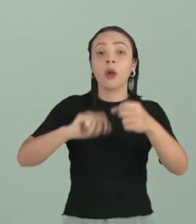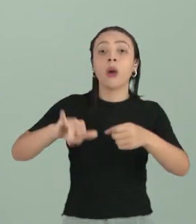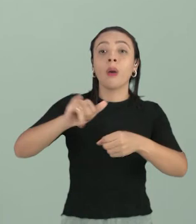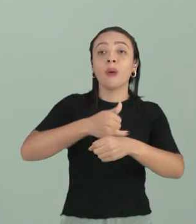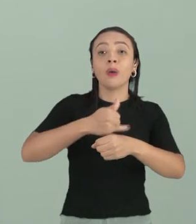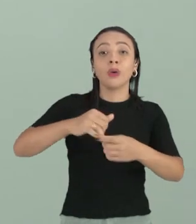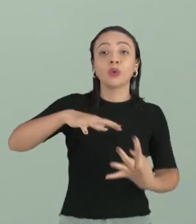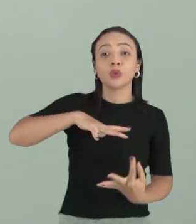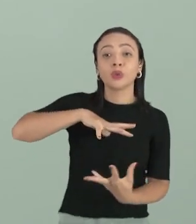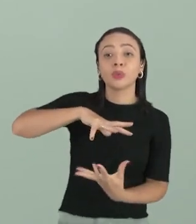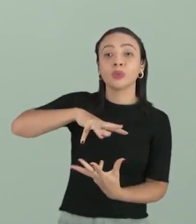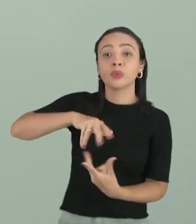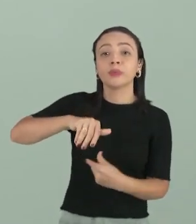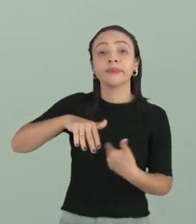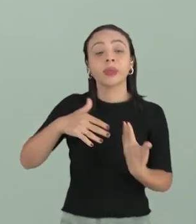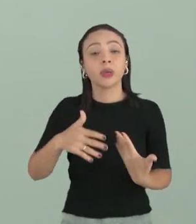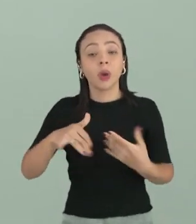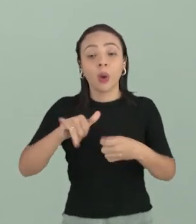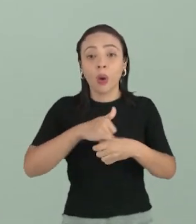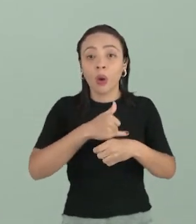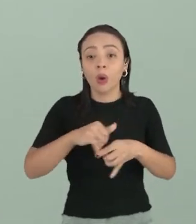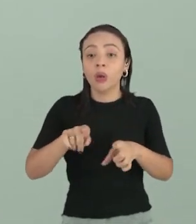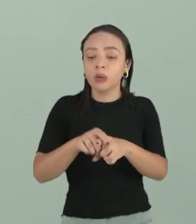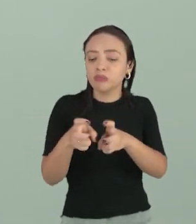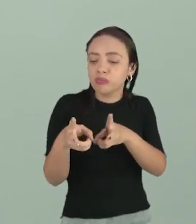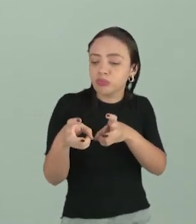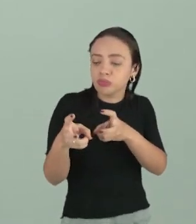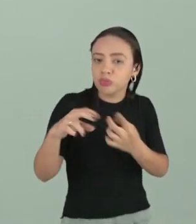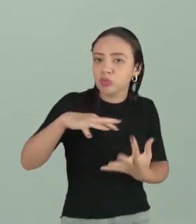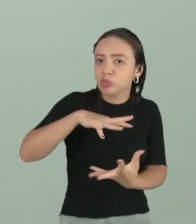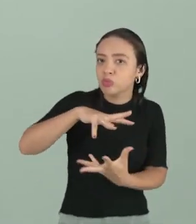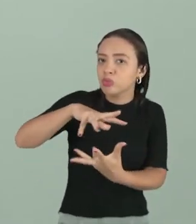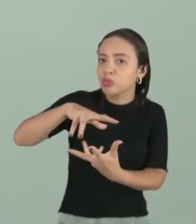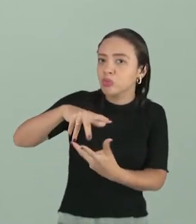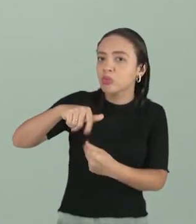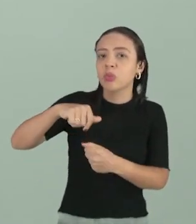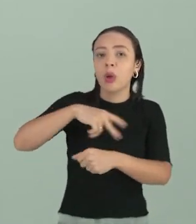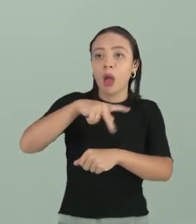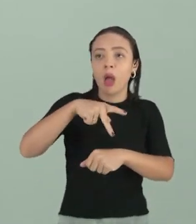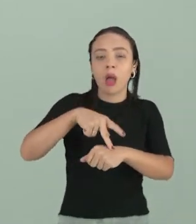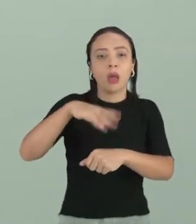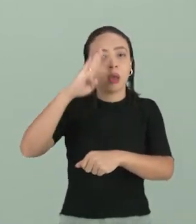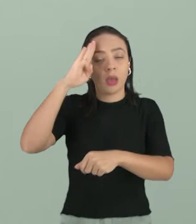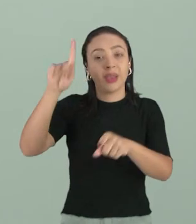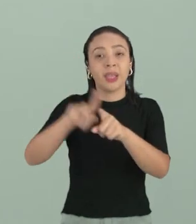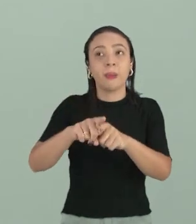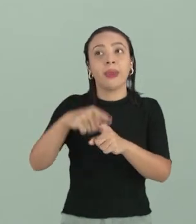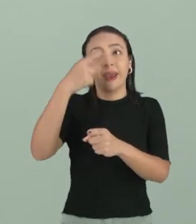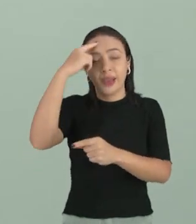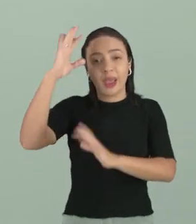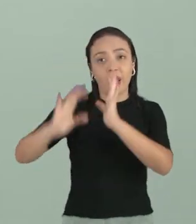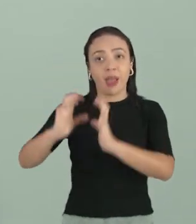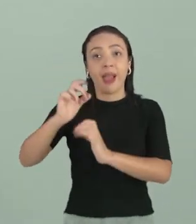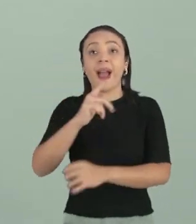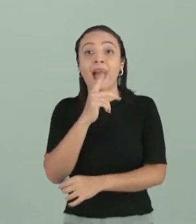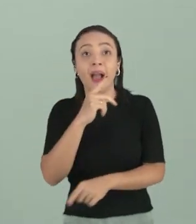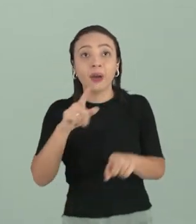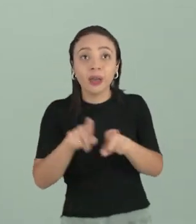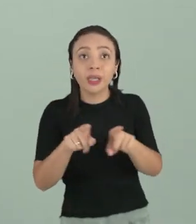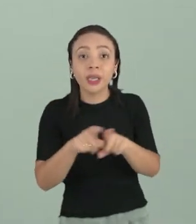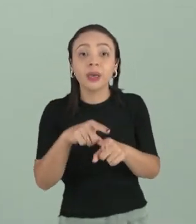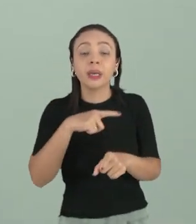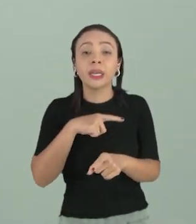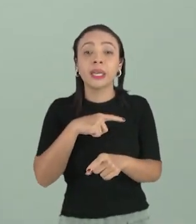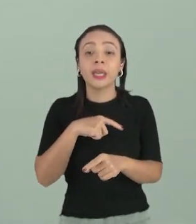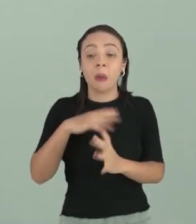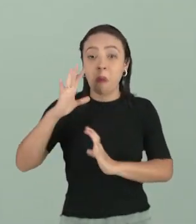só, ao mesmo tempo que o petróleo atrai as potências e cria conflitos regionais, a água cria conflitos entre